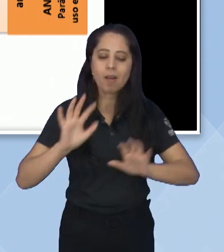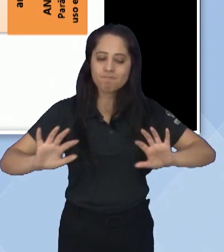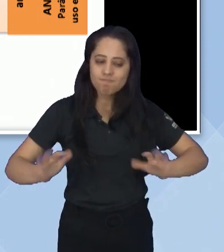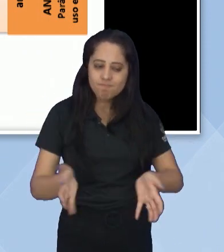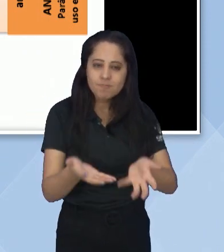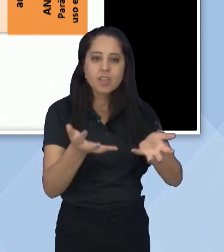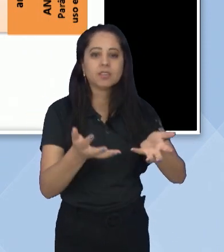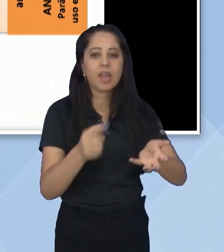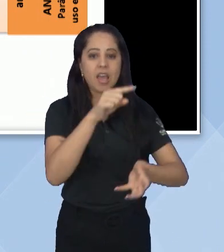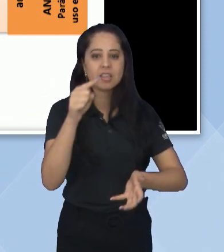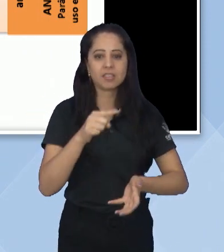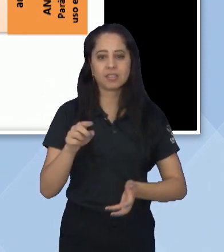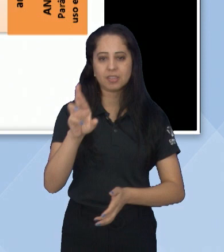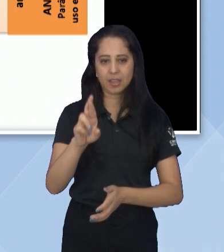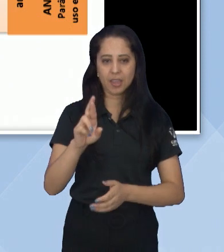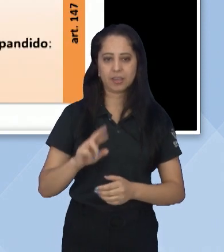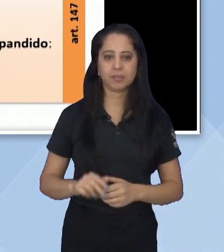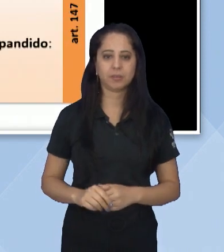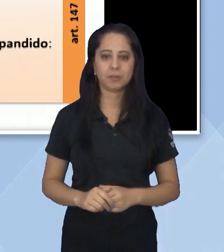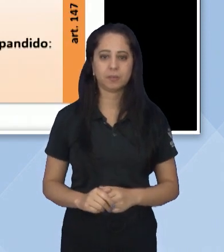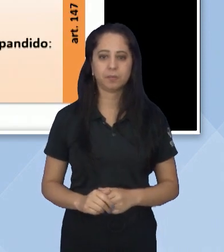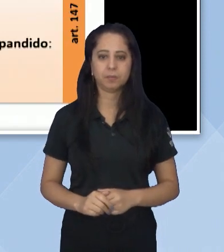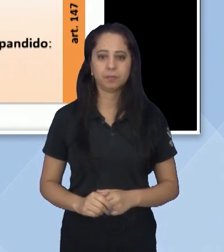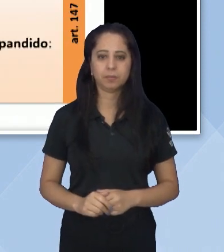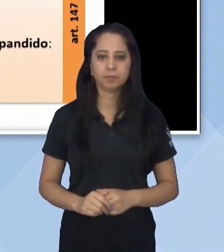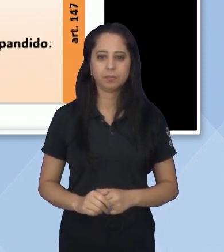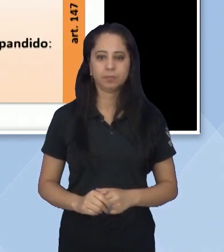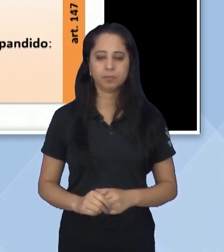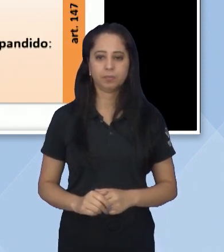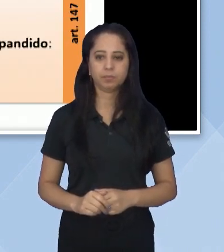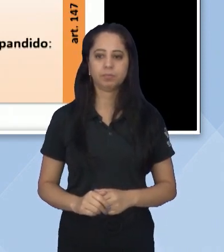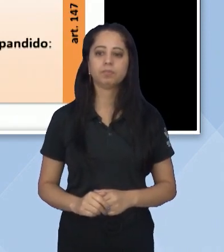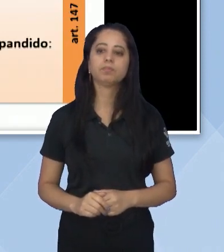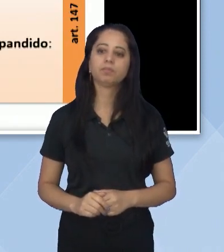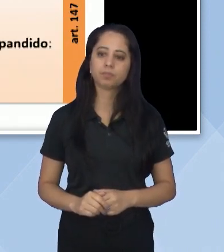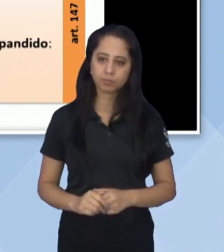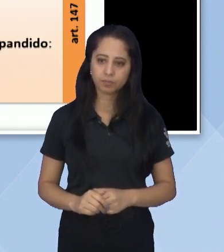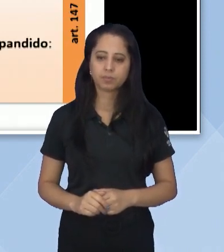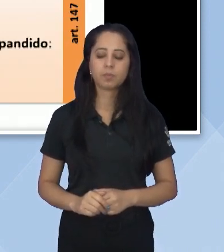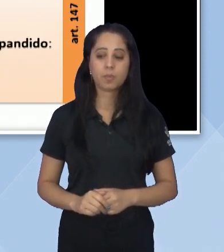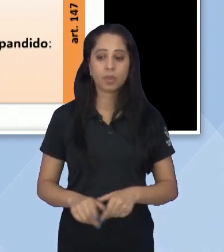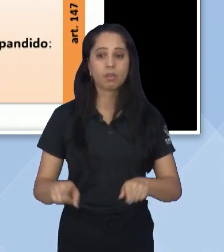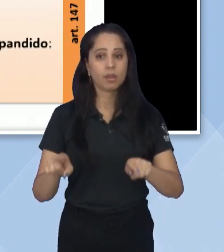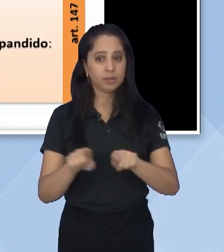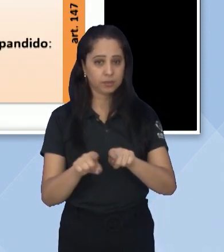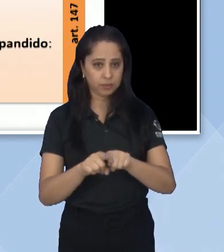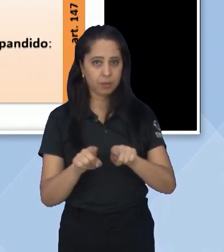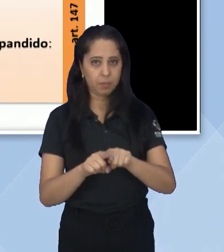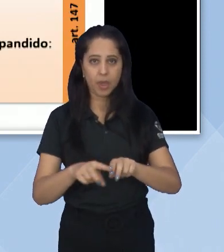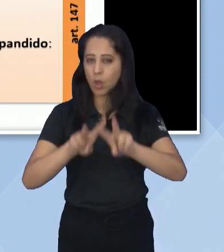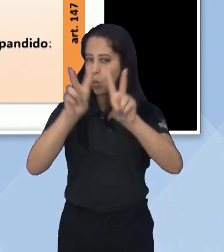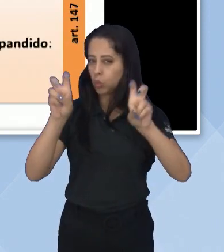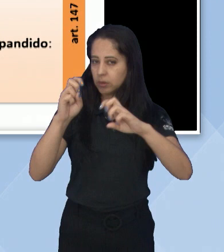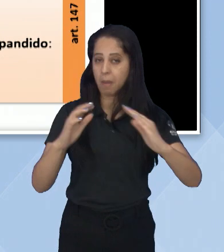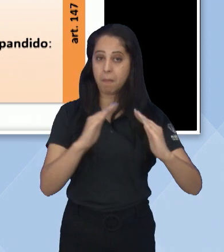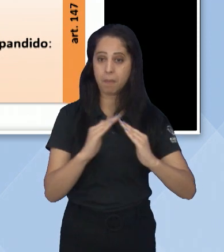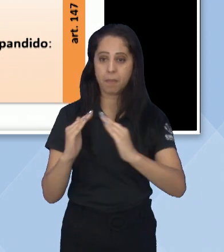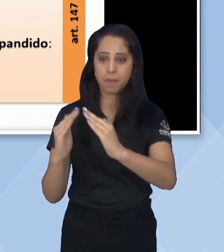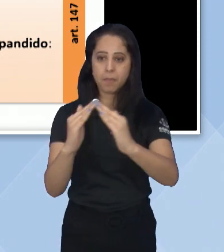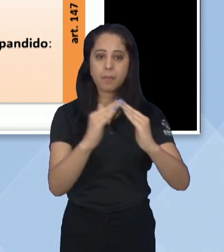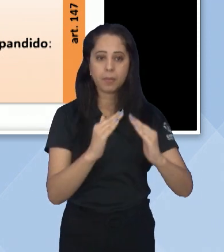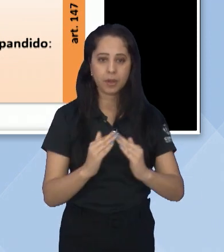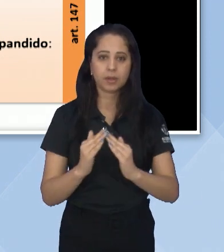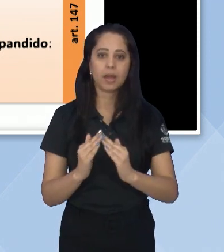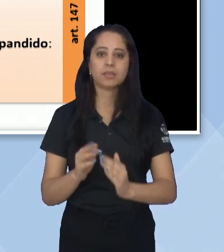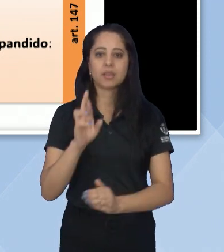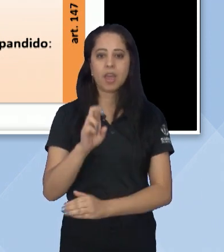as erres nessas localidades também em região em relação à questão Habitacional hoje o